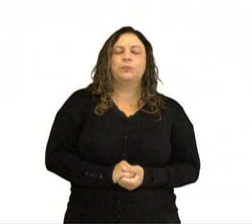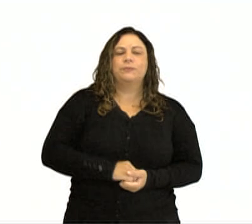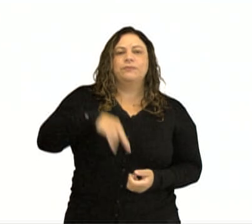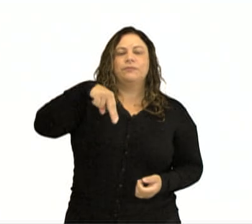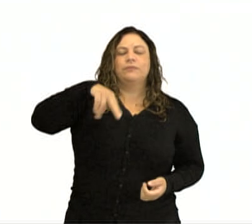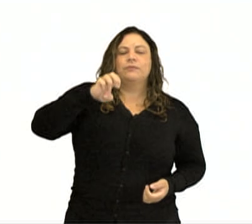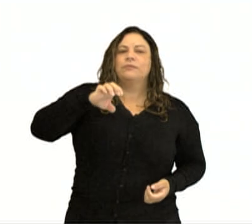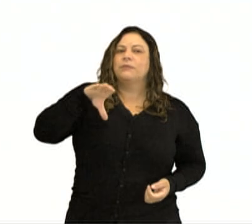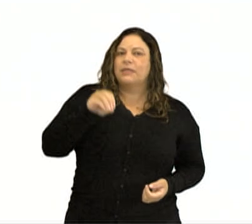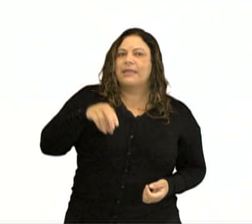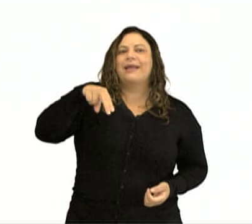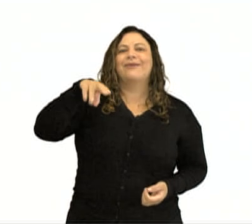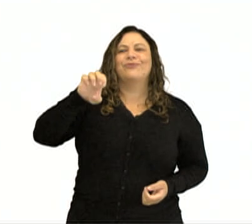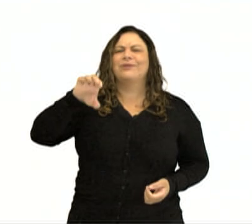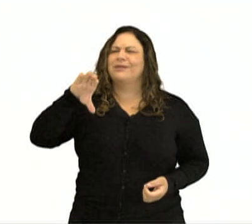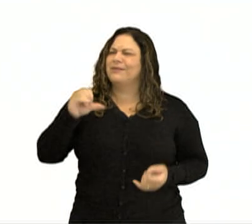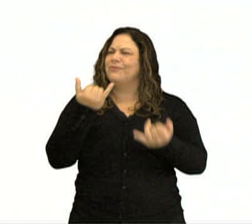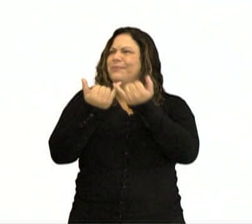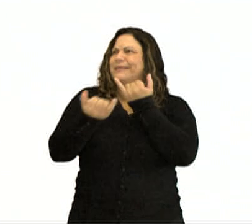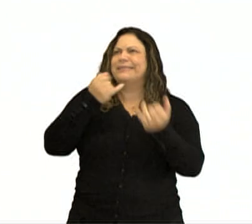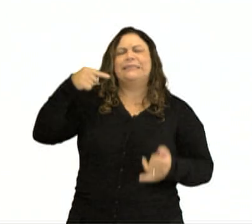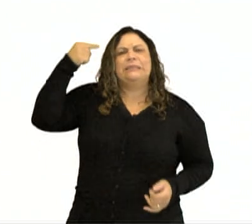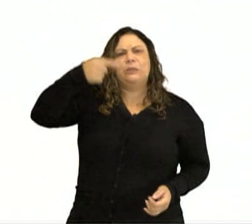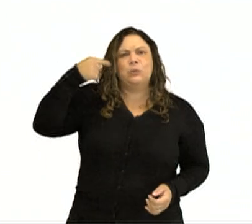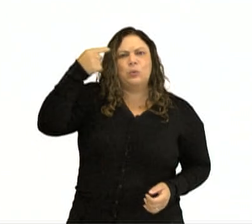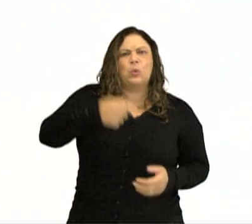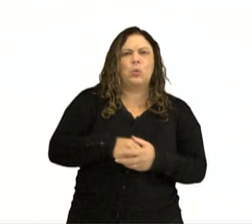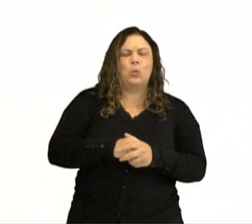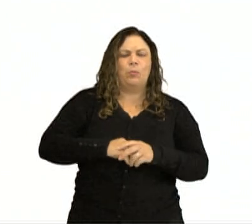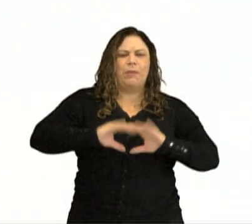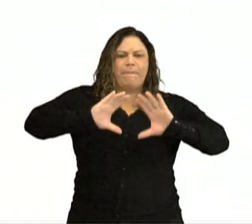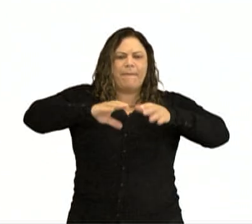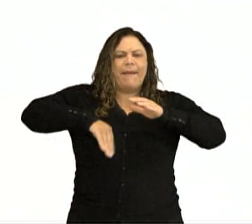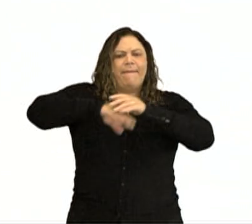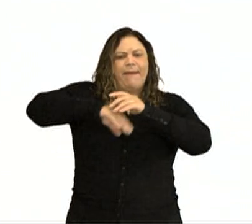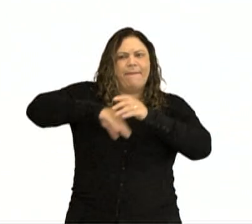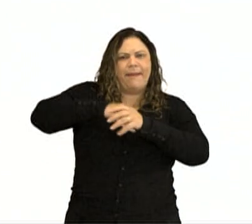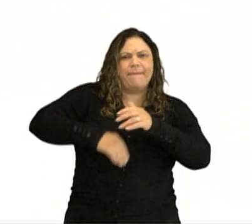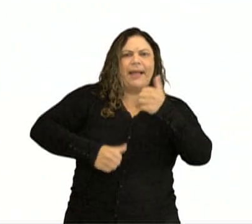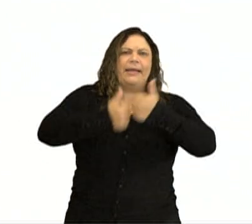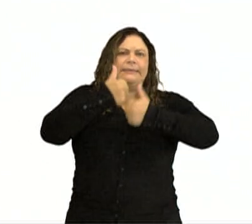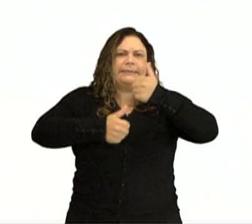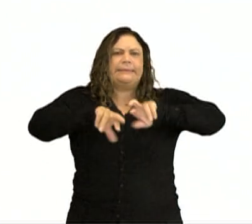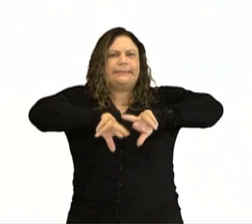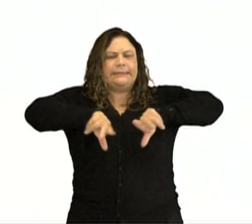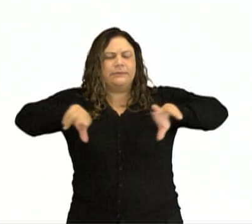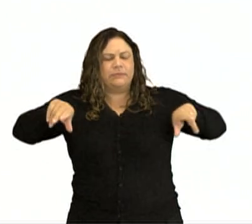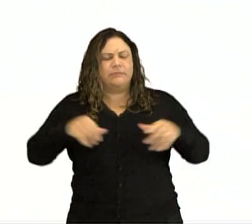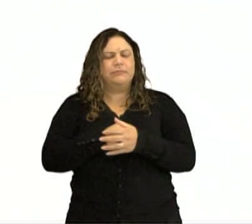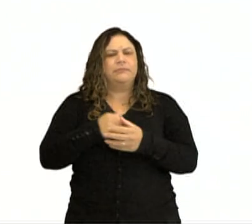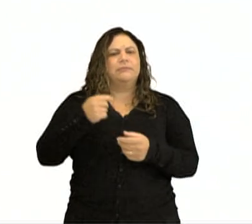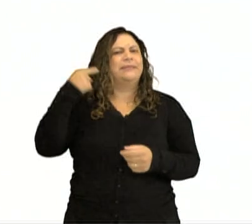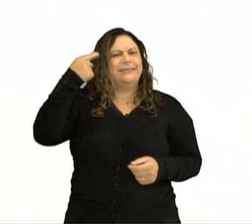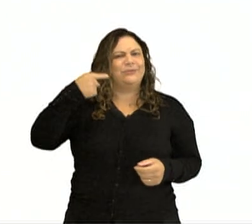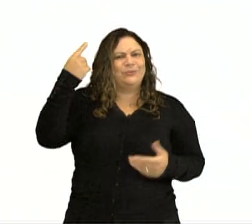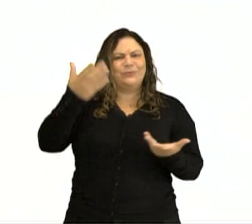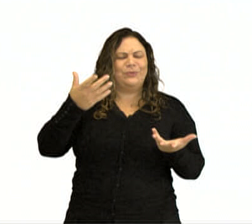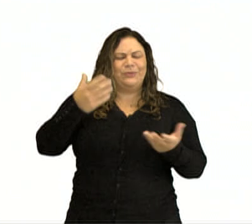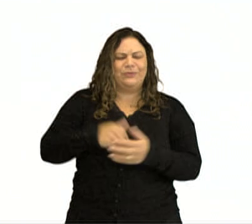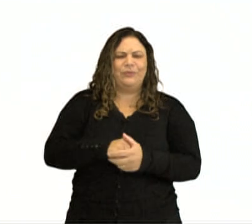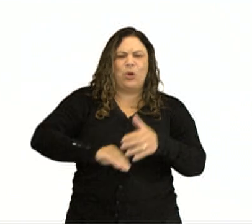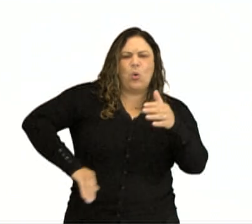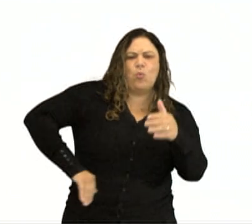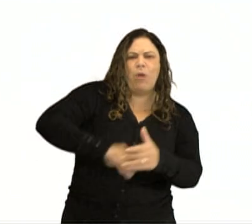louco, driblou, escorregou, driblou, correu, parou, chutou. Gol,